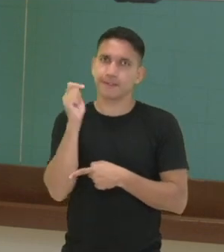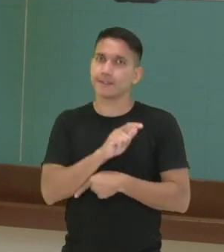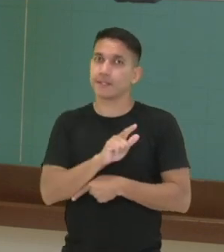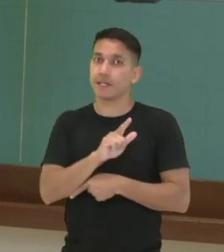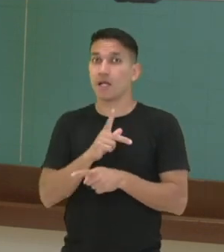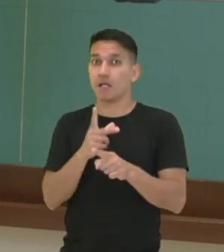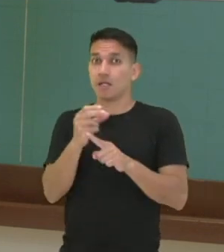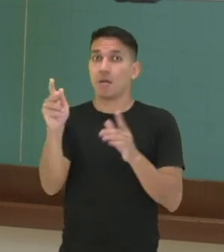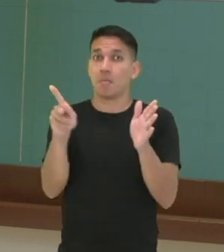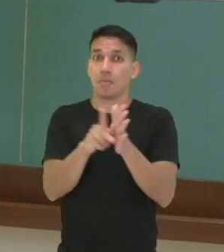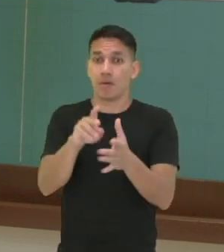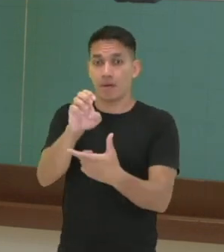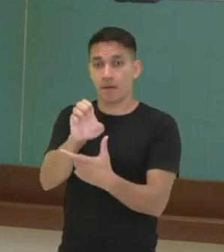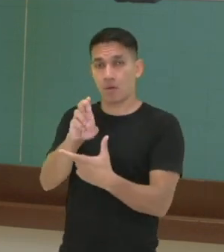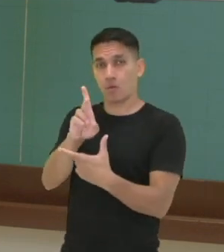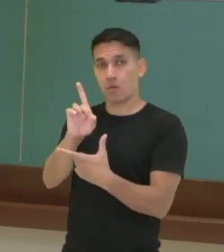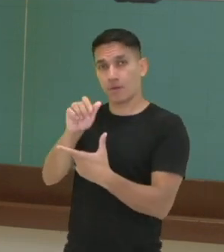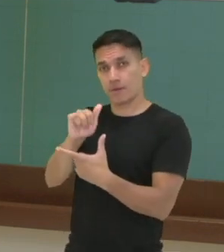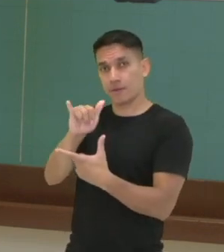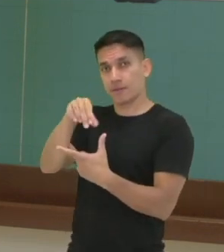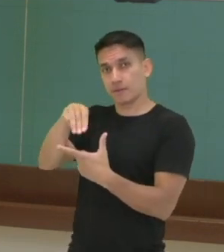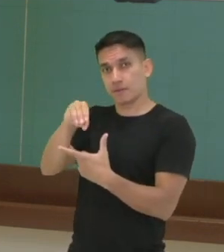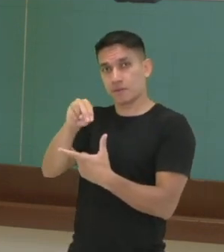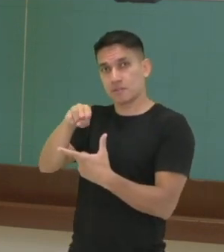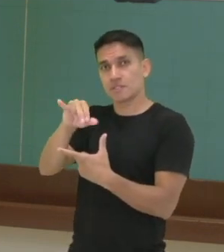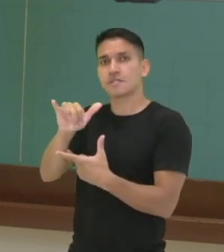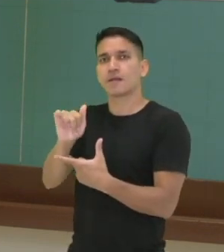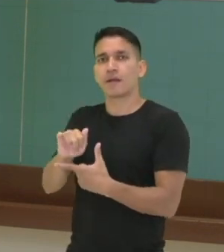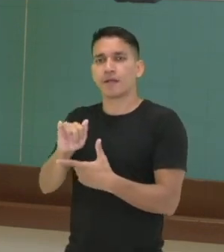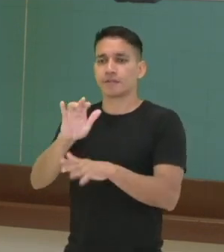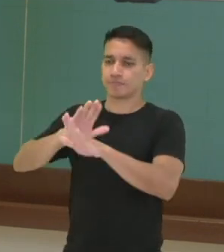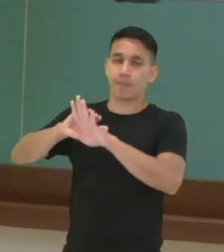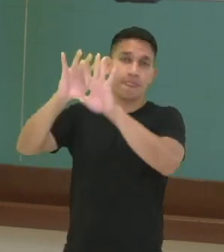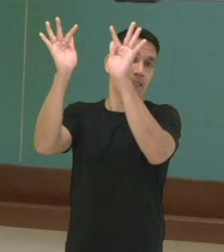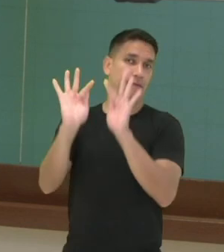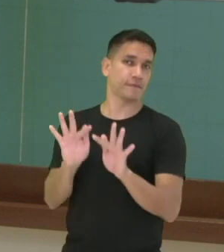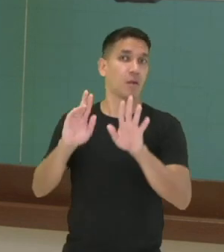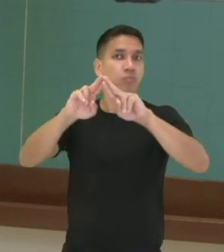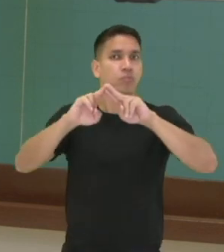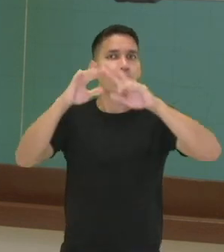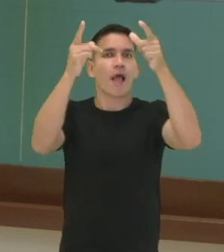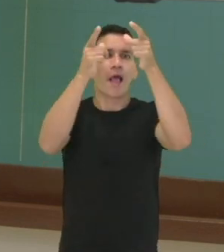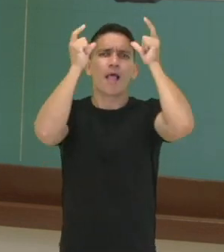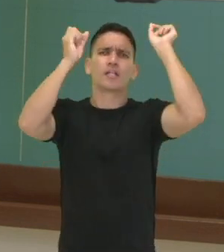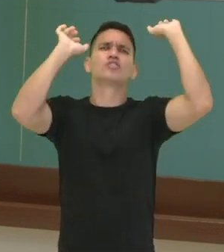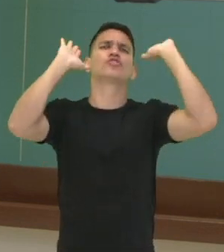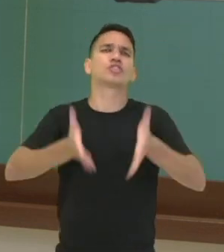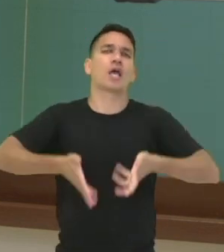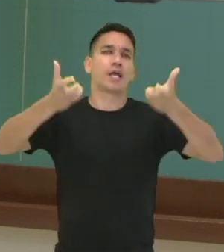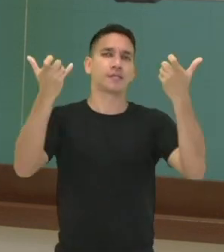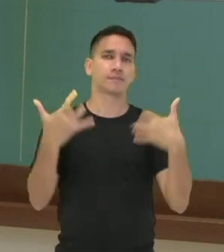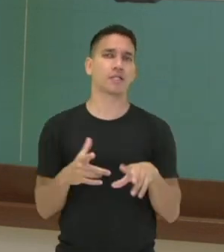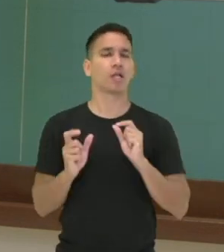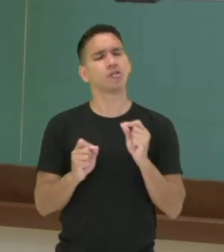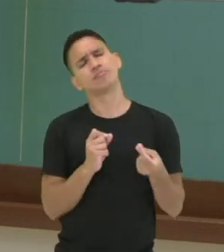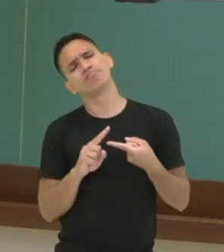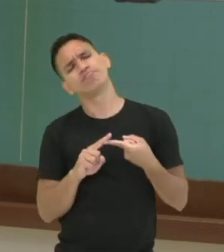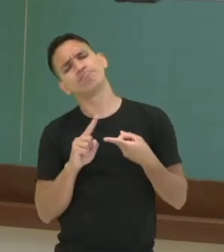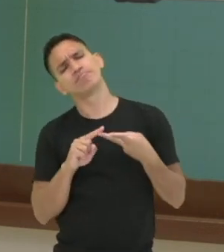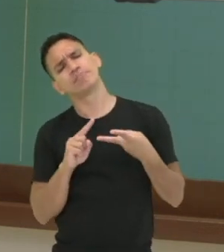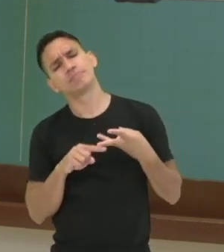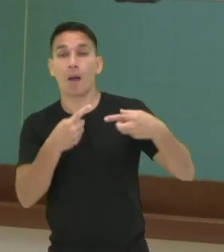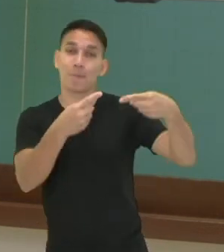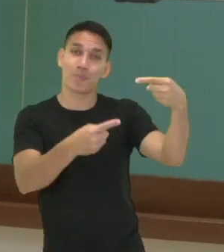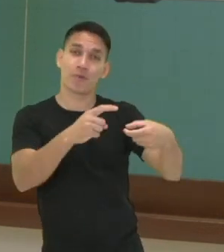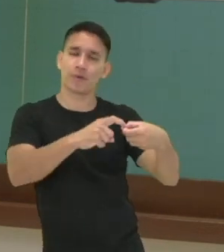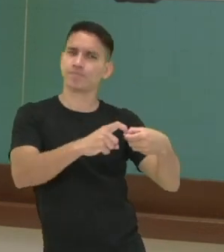a eudaimonia, a felicidade. Então, os gregos eles já estavam desatrelando a